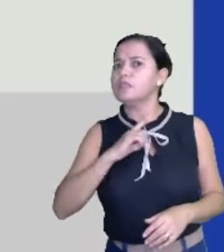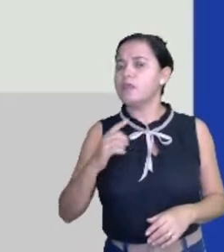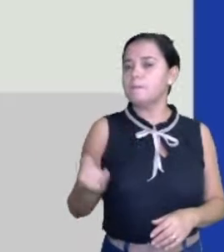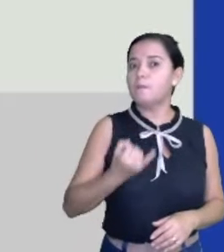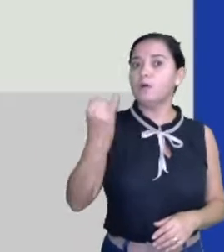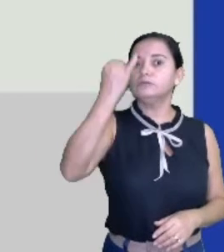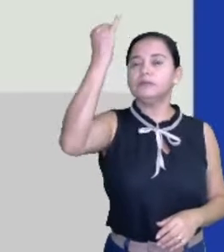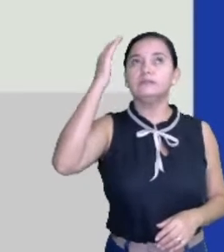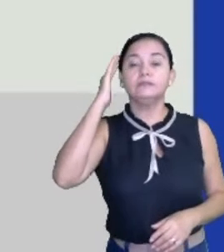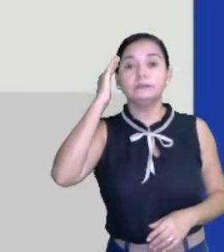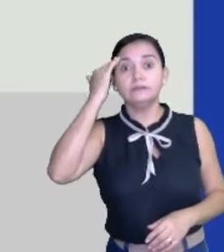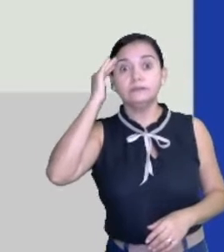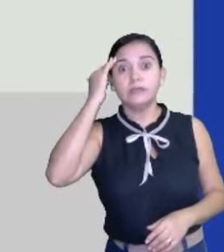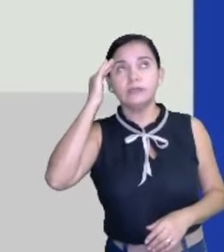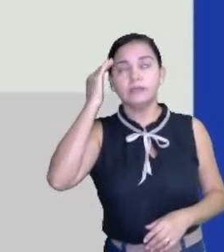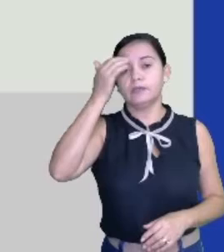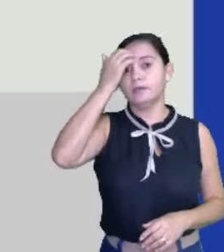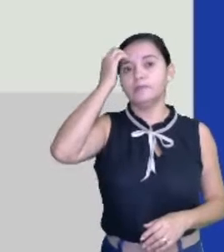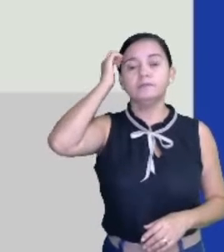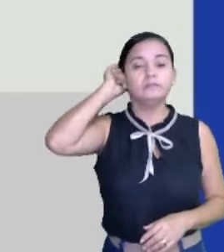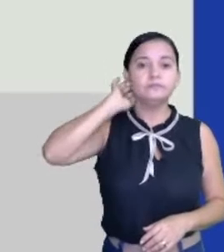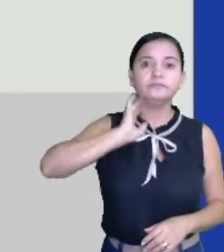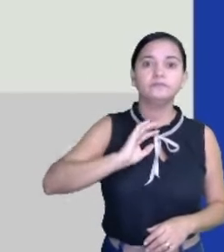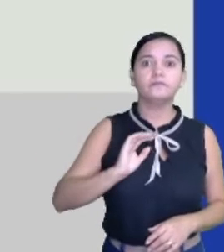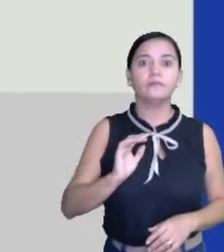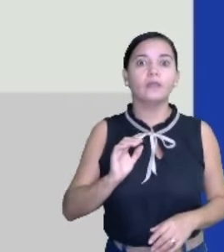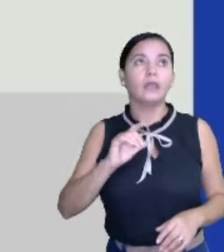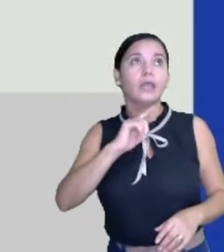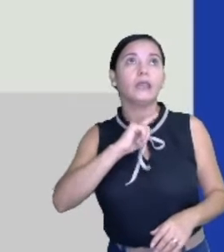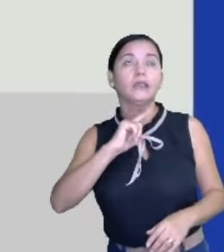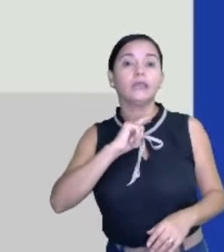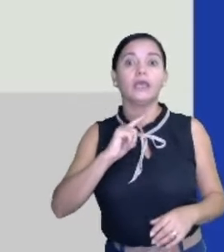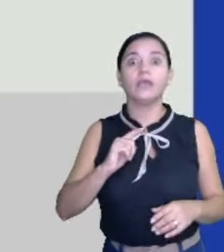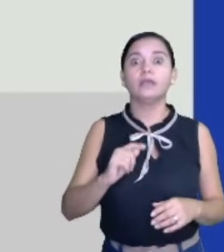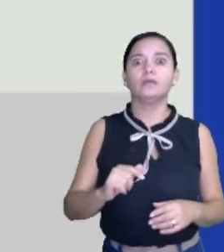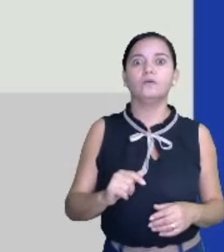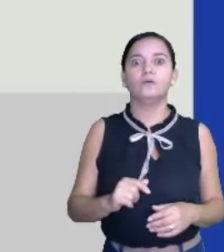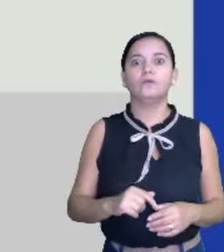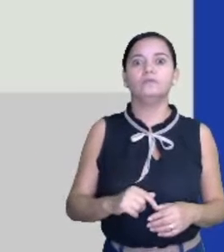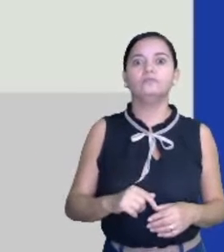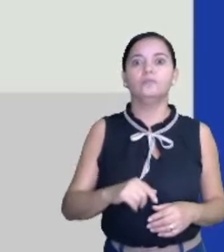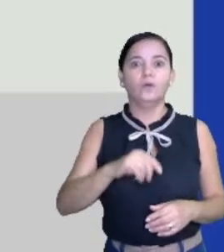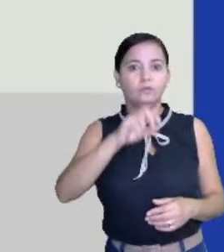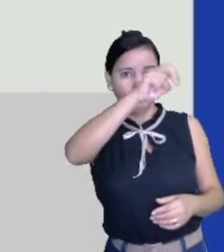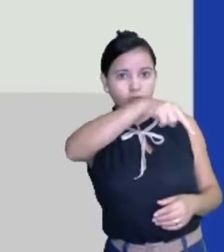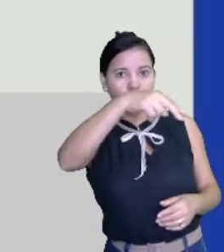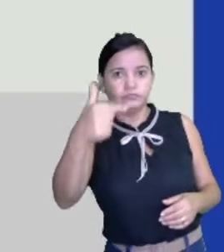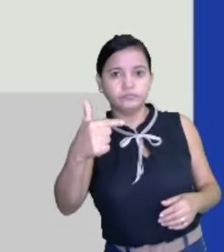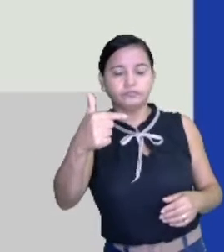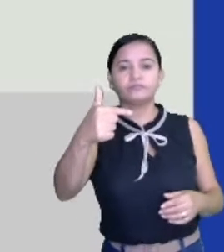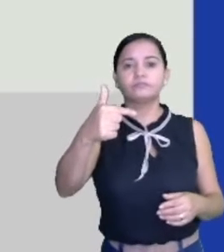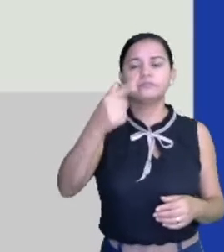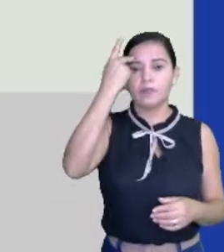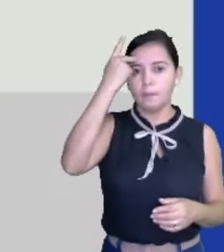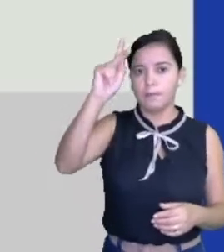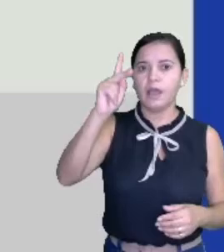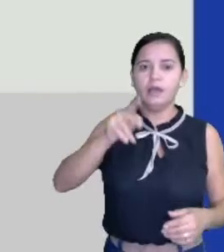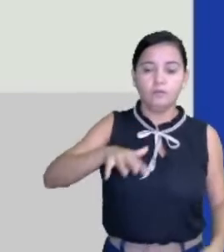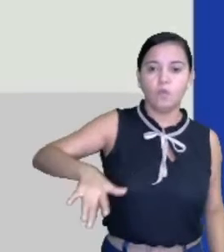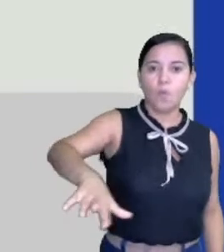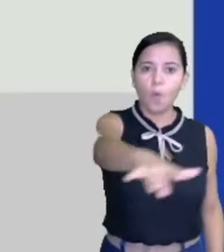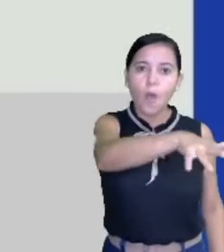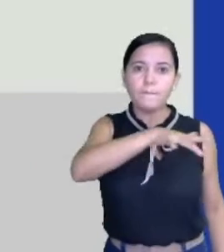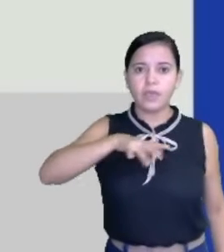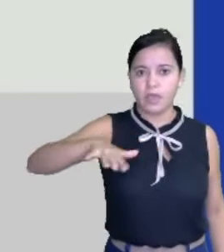gente entender essa importância que tem, né, o nitrogênio para o nosso ambiente?